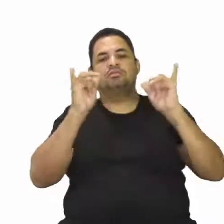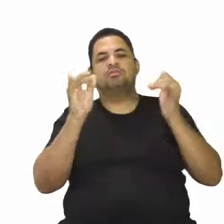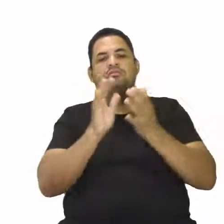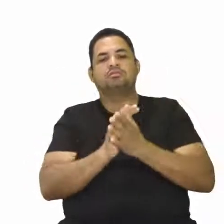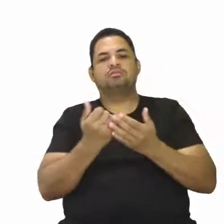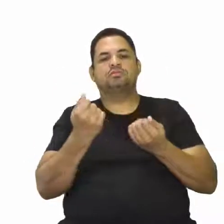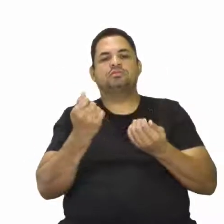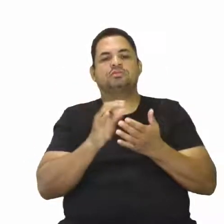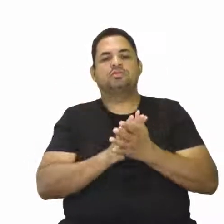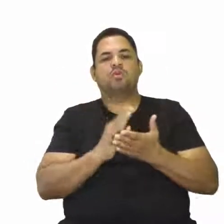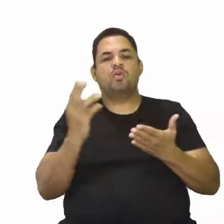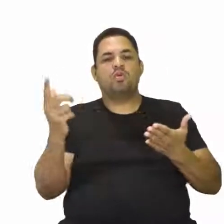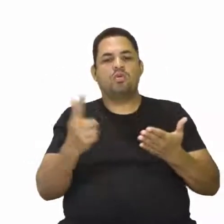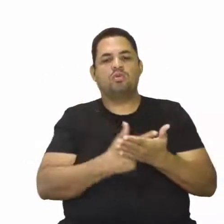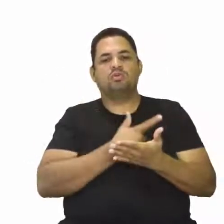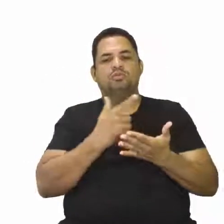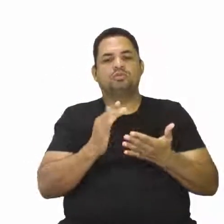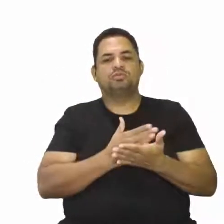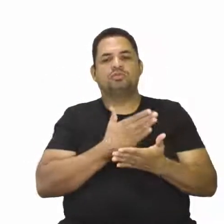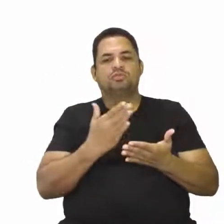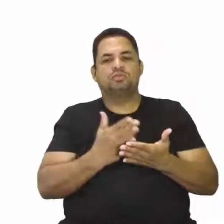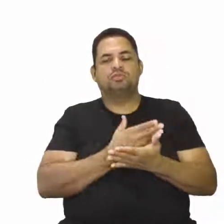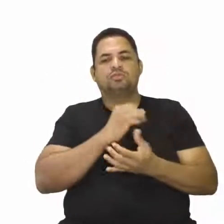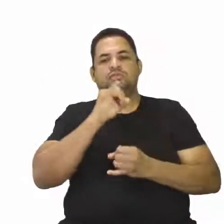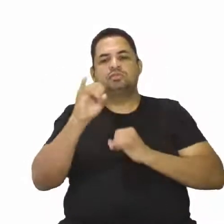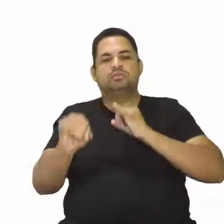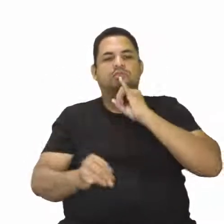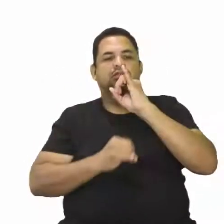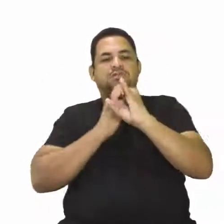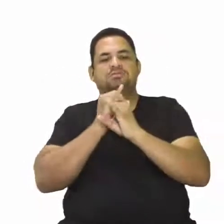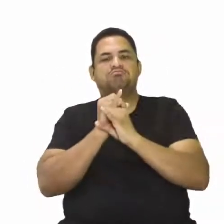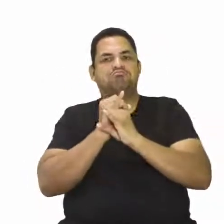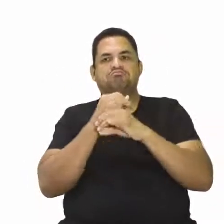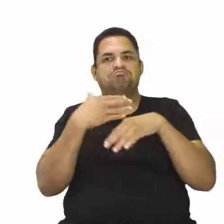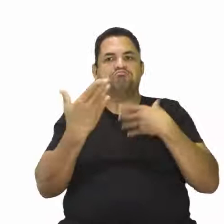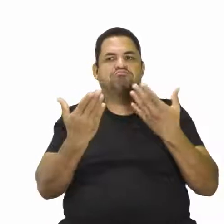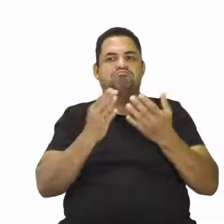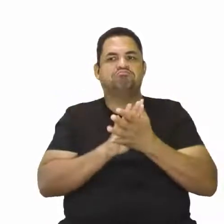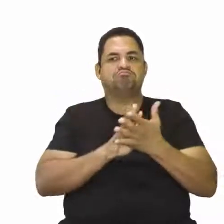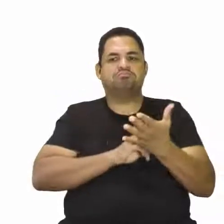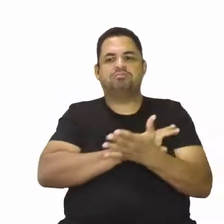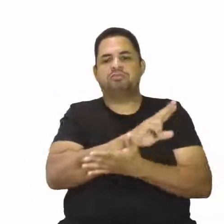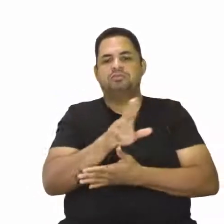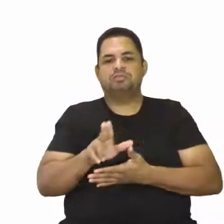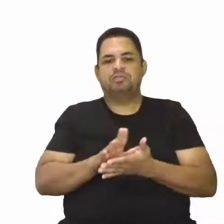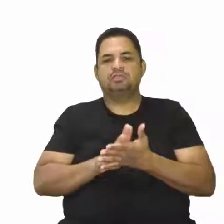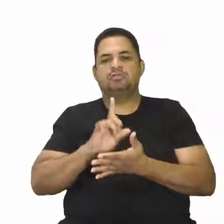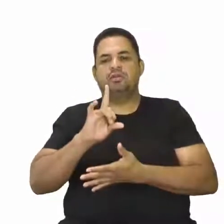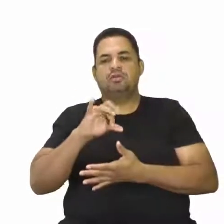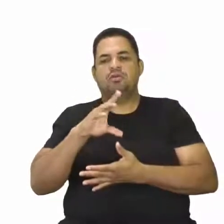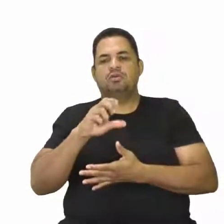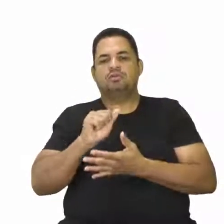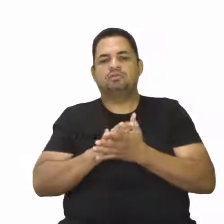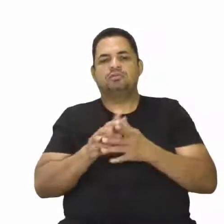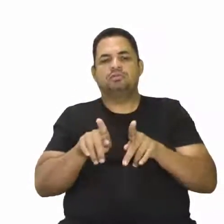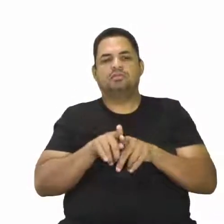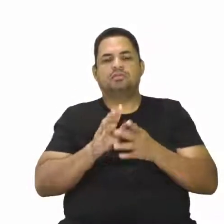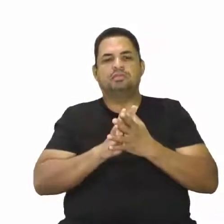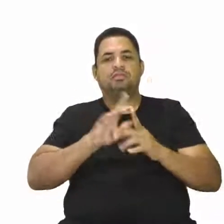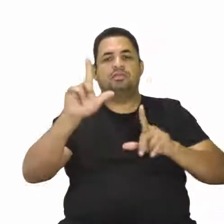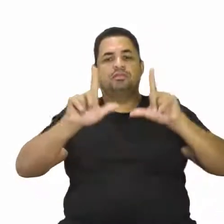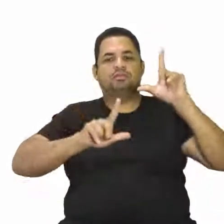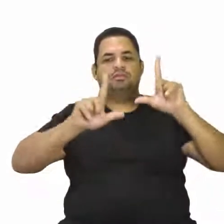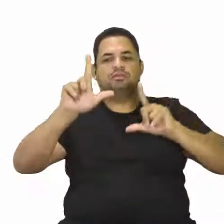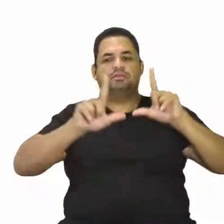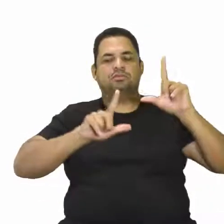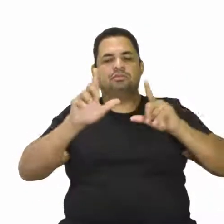em jornais, nas revistas, na internet, nos muitos blogs e na televisão. Quais